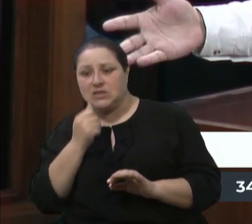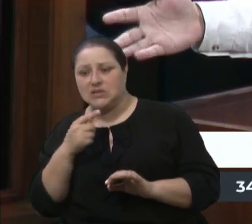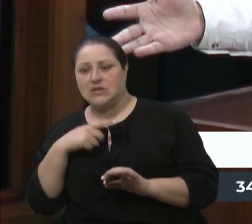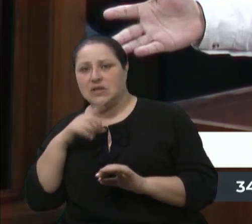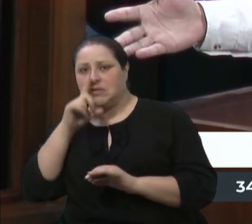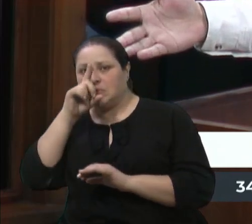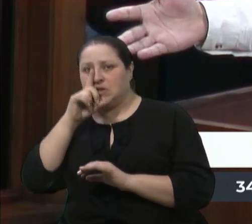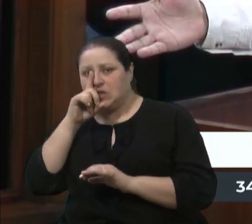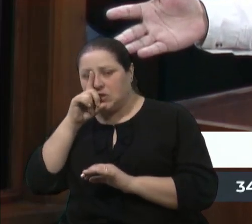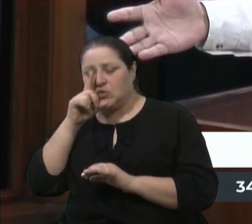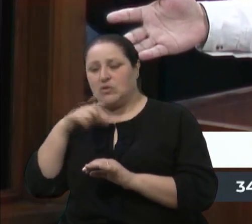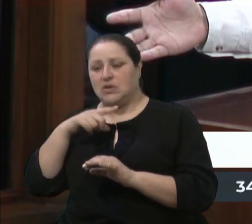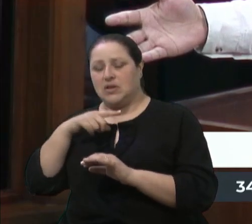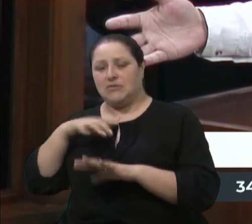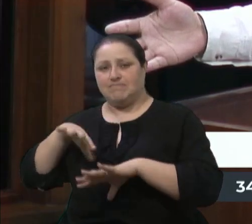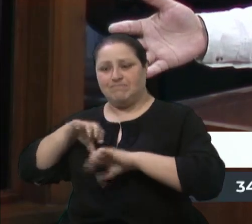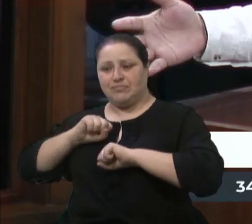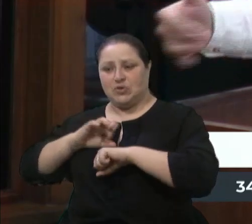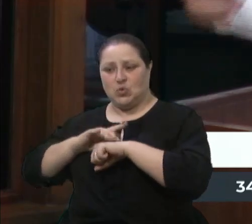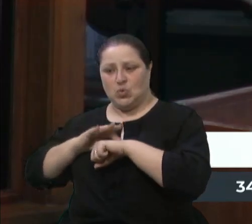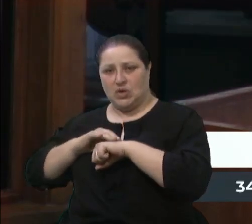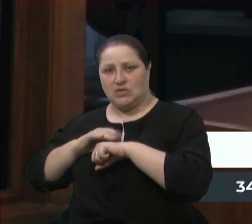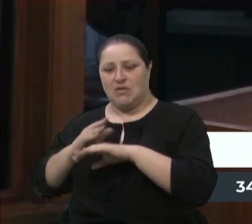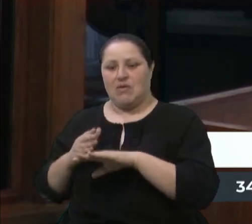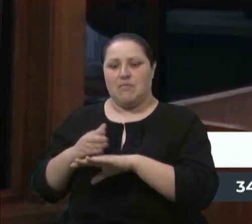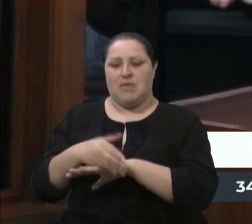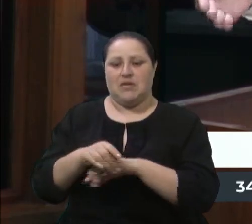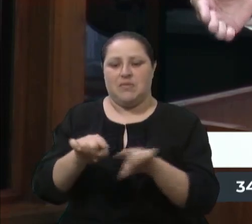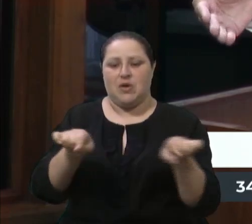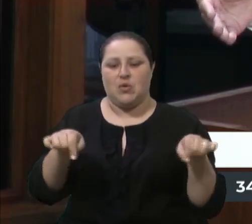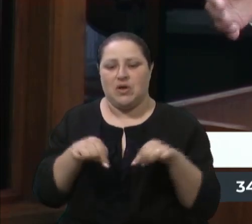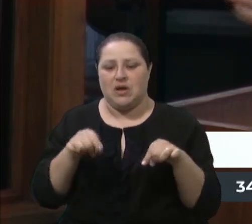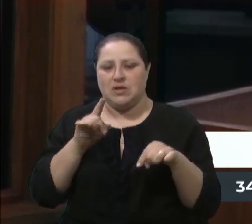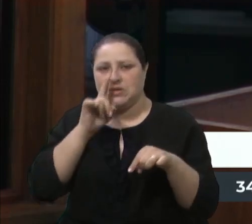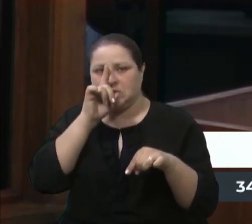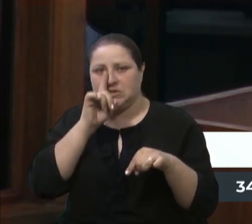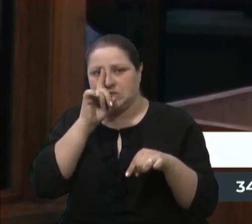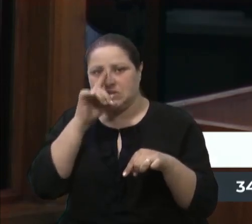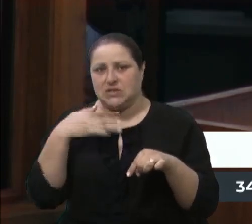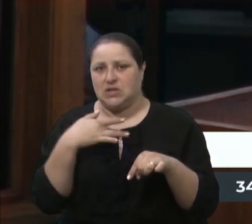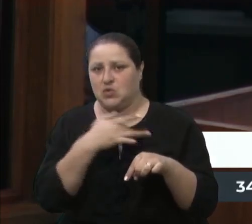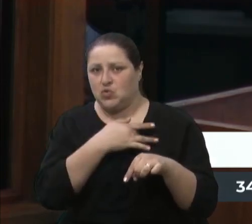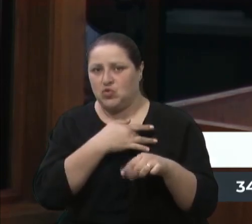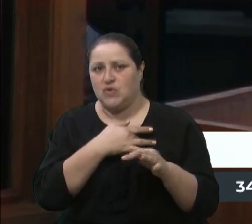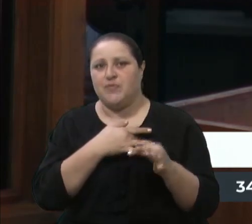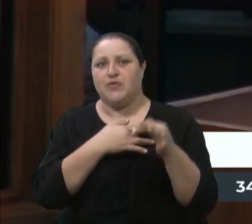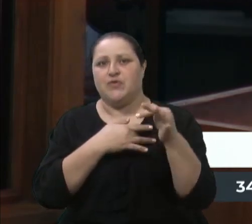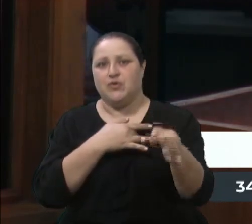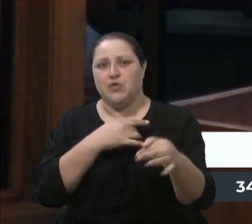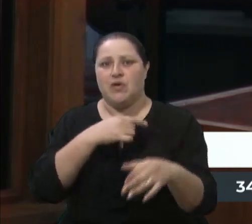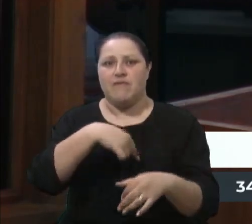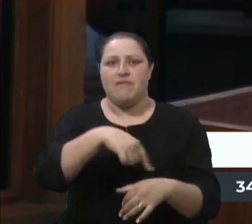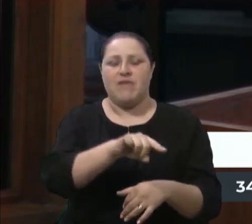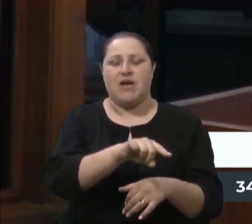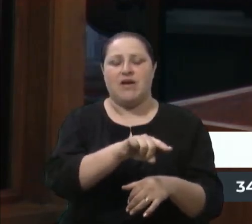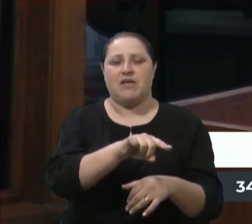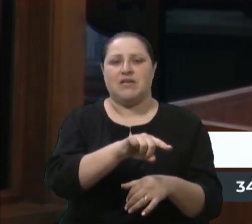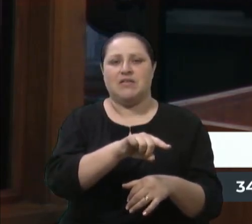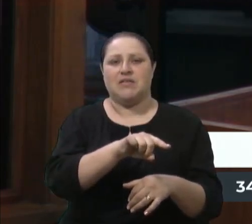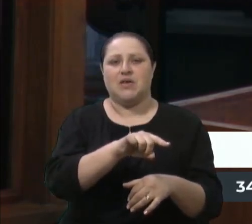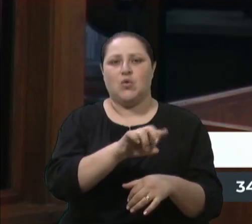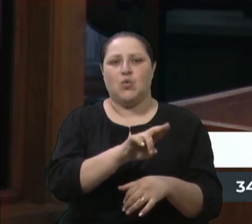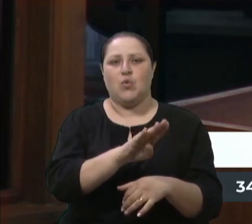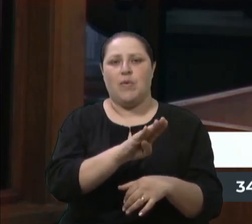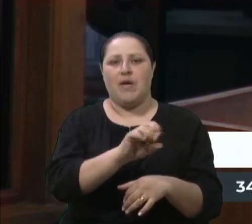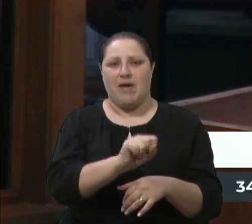ficar exposta a um espaço insalubre, vai cair, vereadora Gladys, lá na UBS, que não vai ter o atendimento, vai